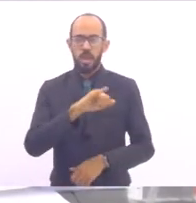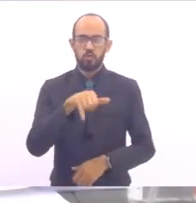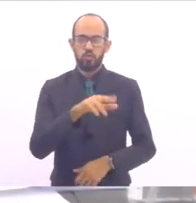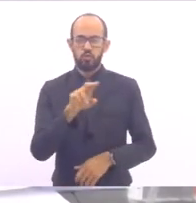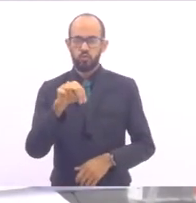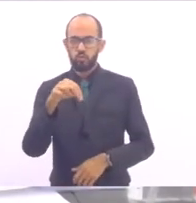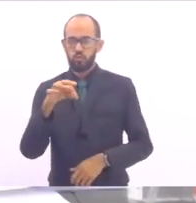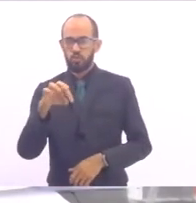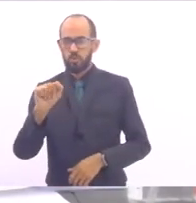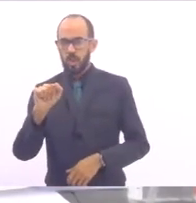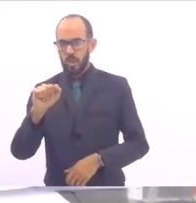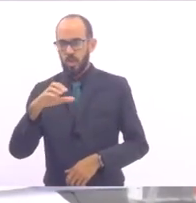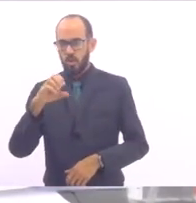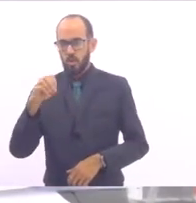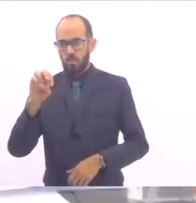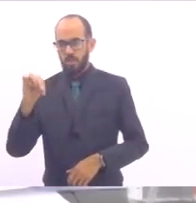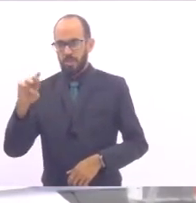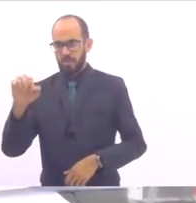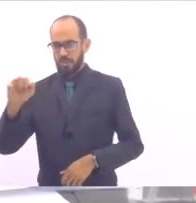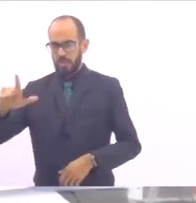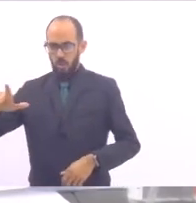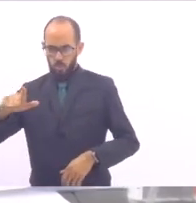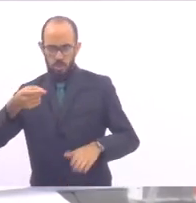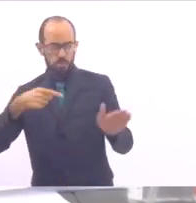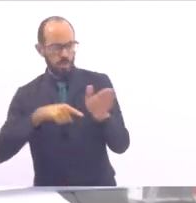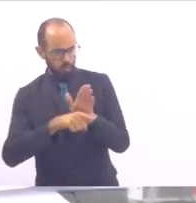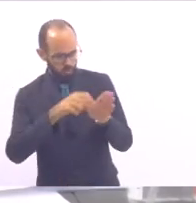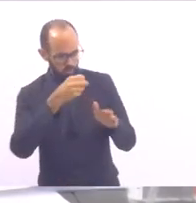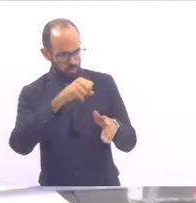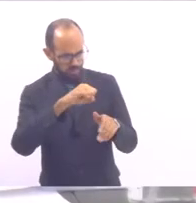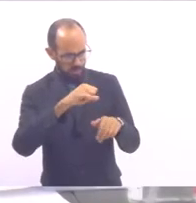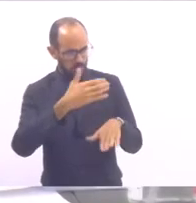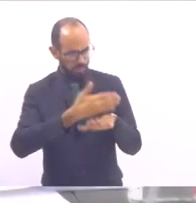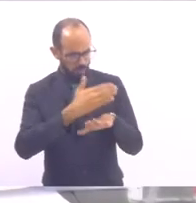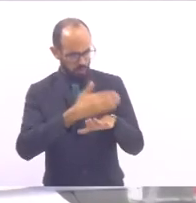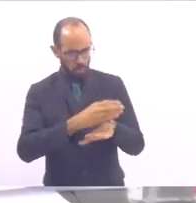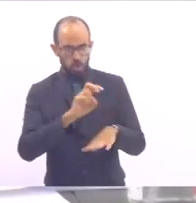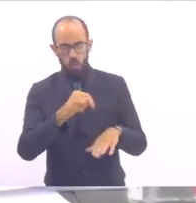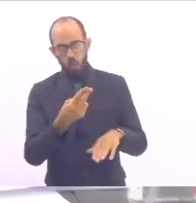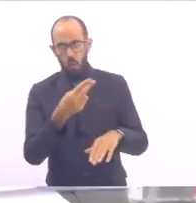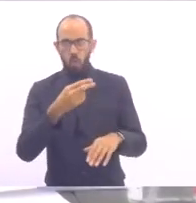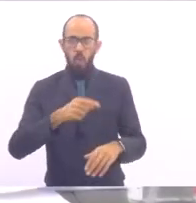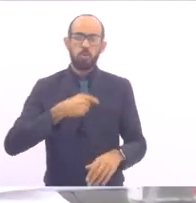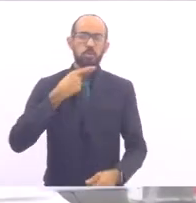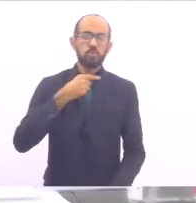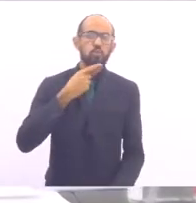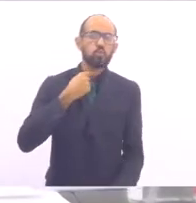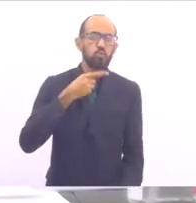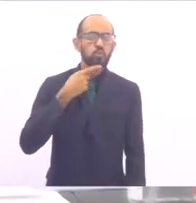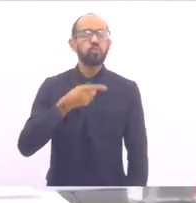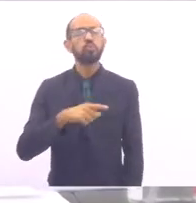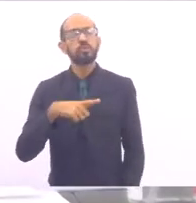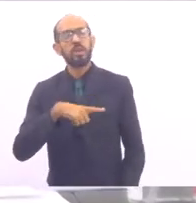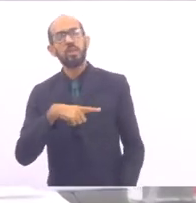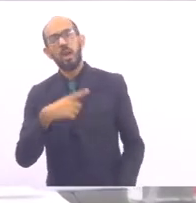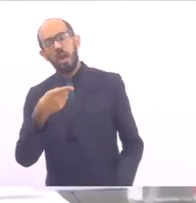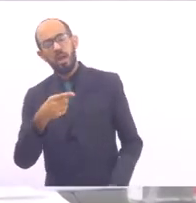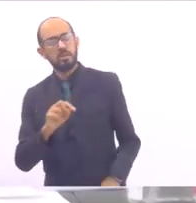Eu só pergunto se isso está sendo cumprido ou alguém está cobrando de vocês.